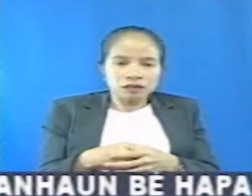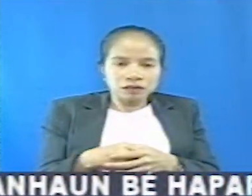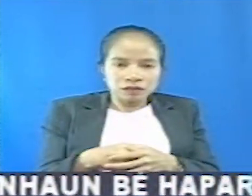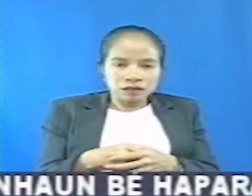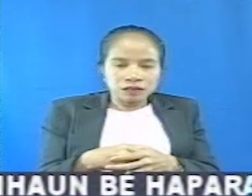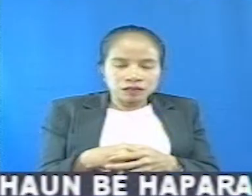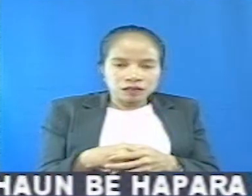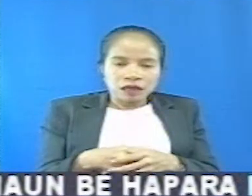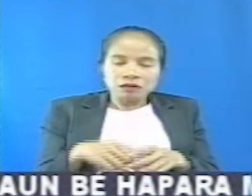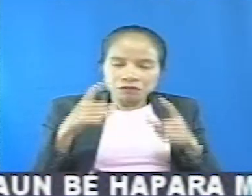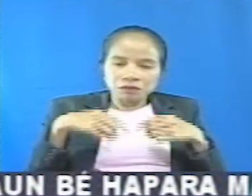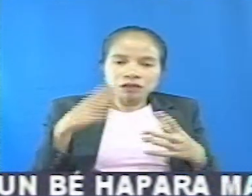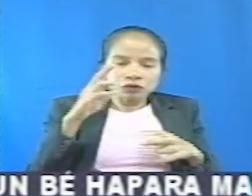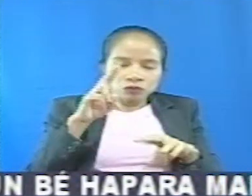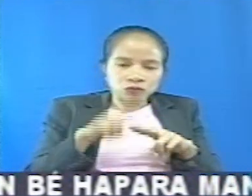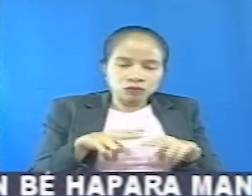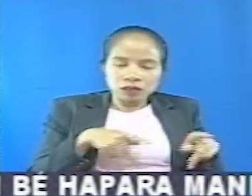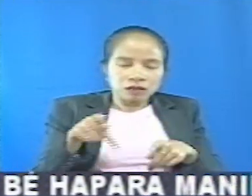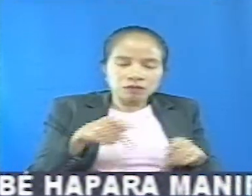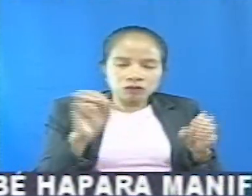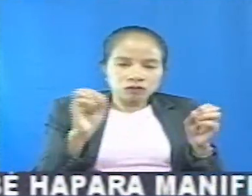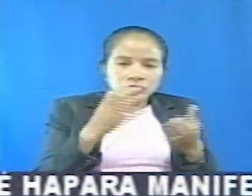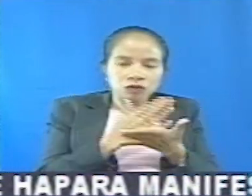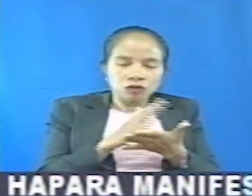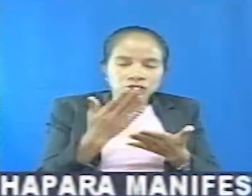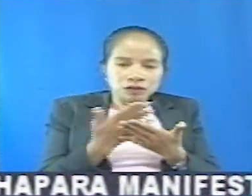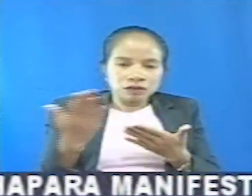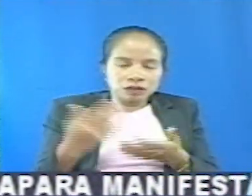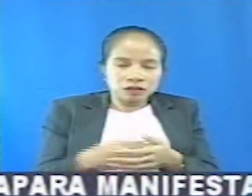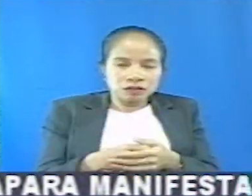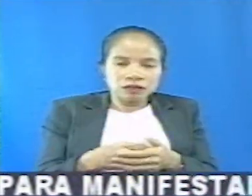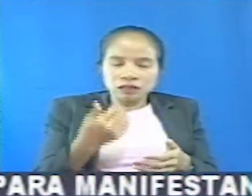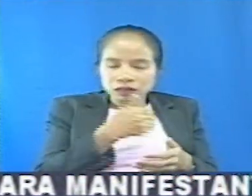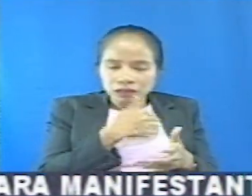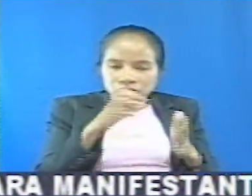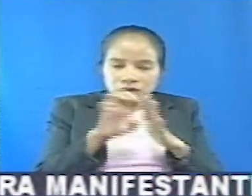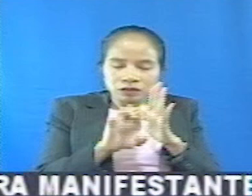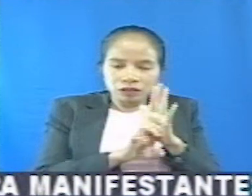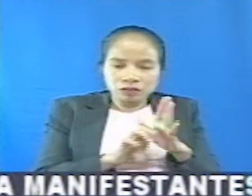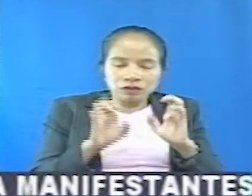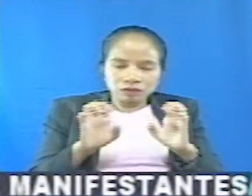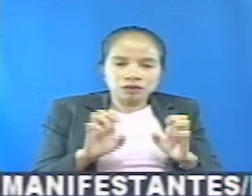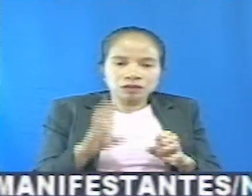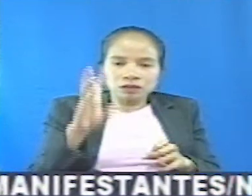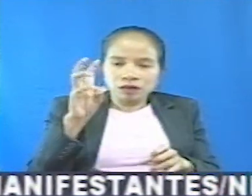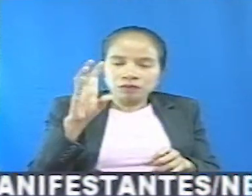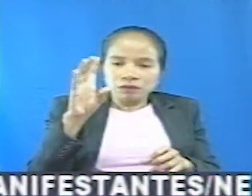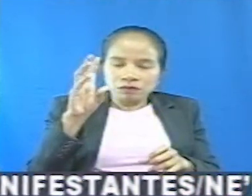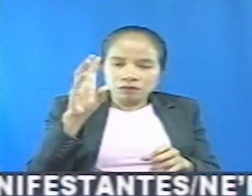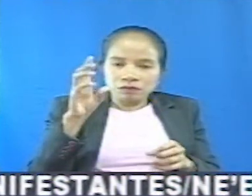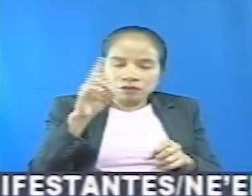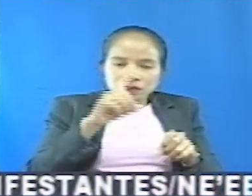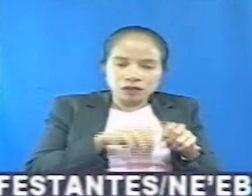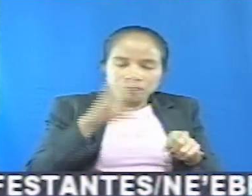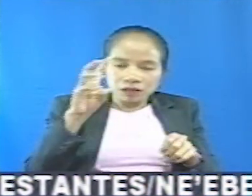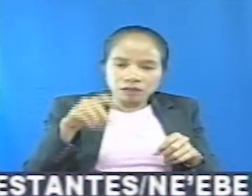am tama batur dek memang dalam muka tama pola sa am nyasan saya dodo hotu dia kista di emergency tu kunen ma foi mai kompras mai be tu kunen